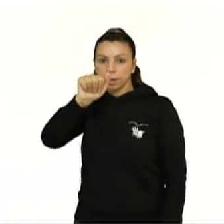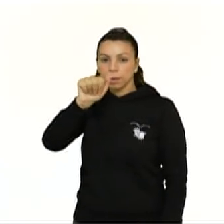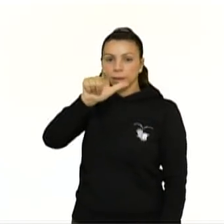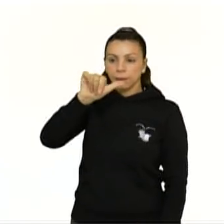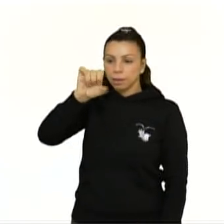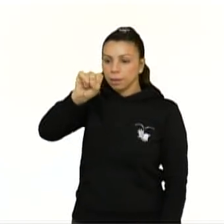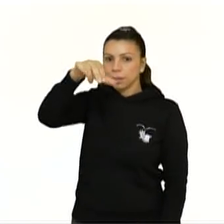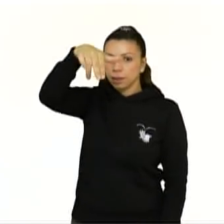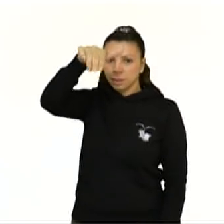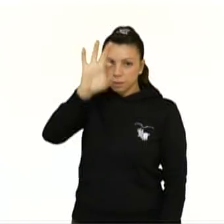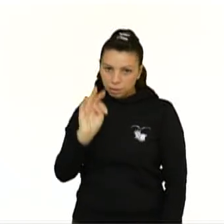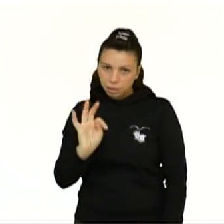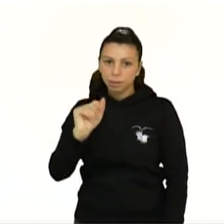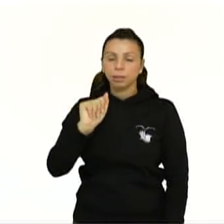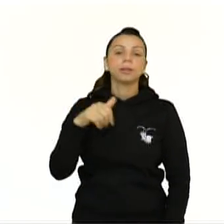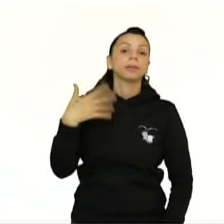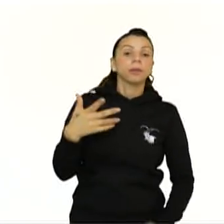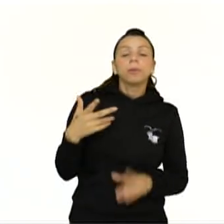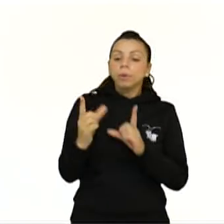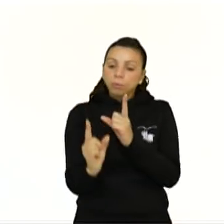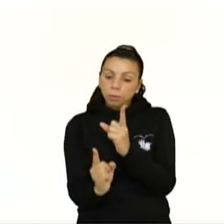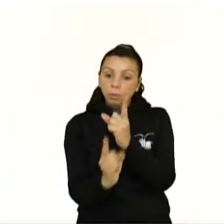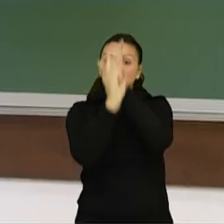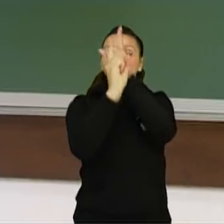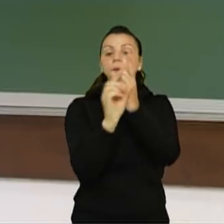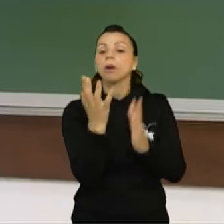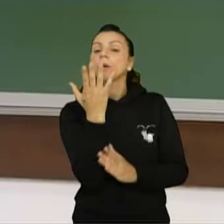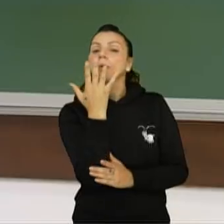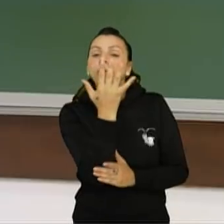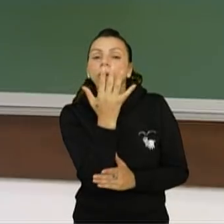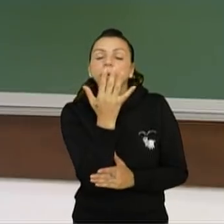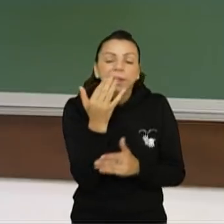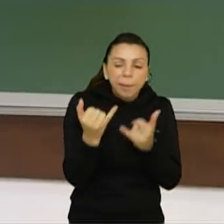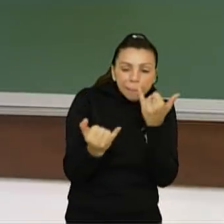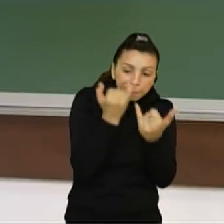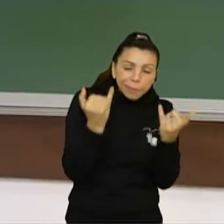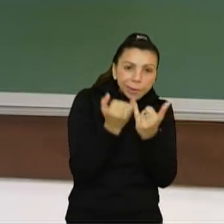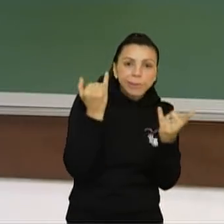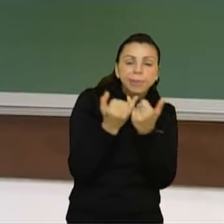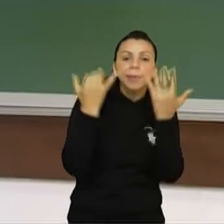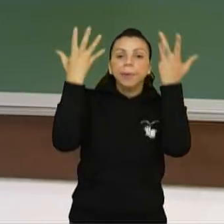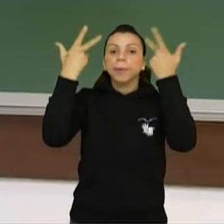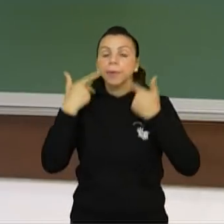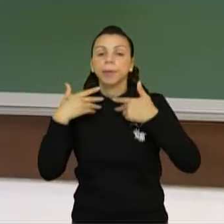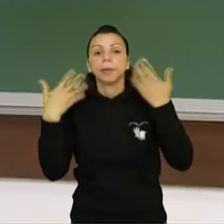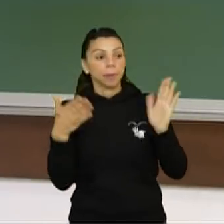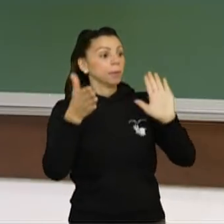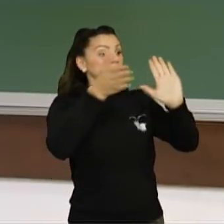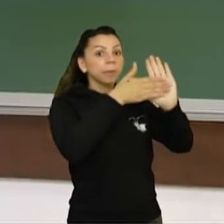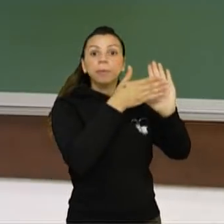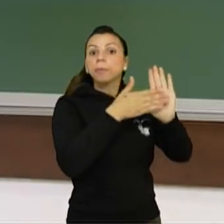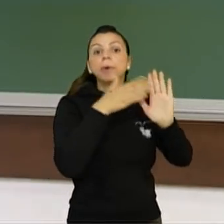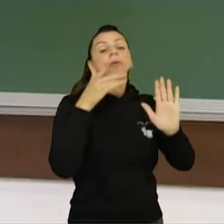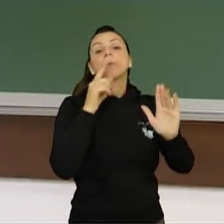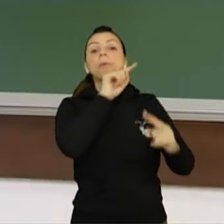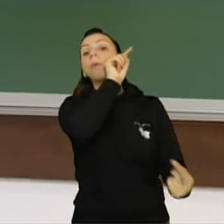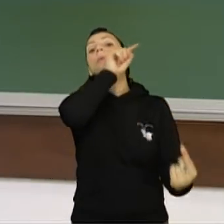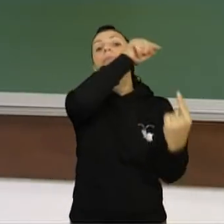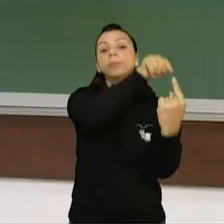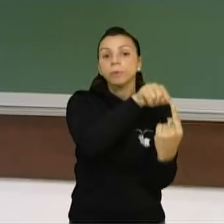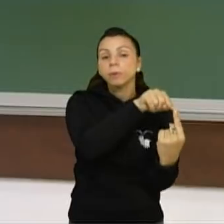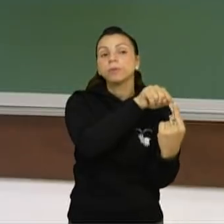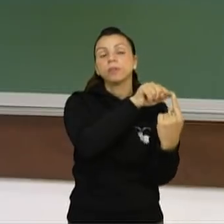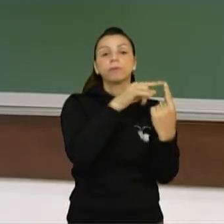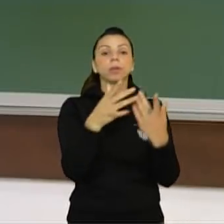o jeito de encontrar uma cor que pudesse ser semelhante àquele animal. E tinha um propósito com isso, né? Um propósito místico, de que